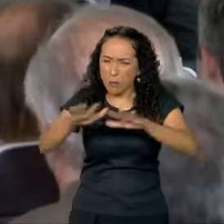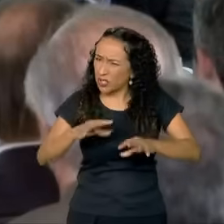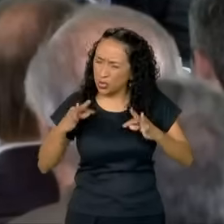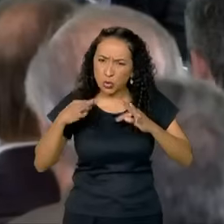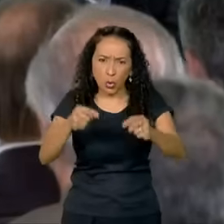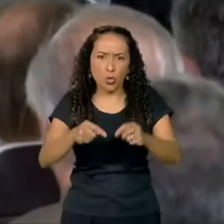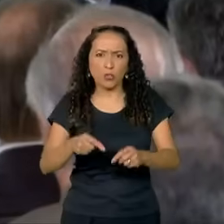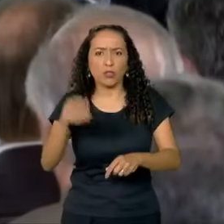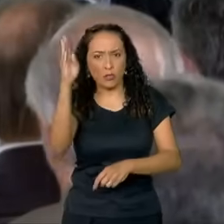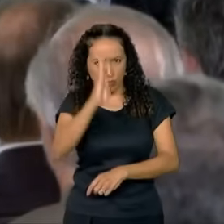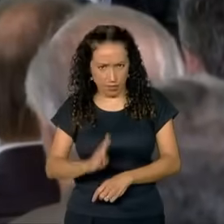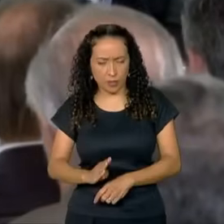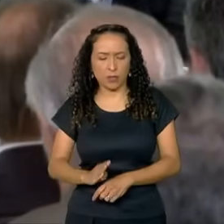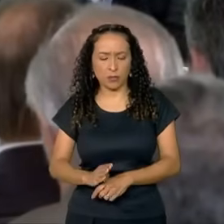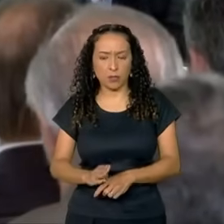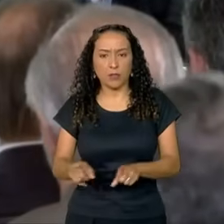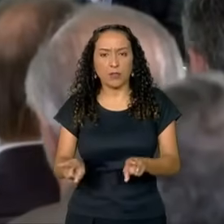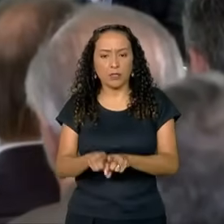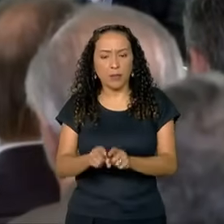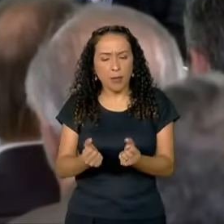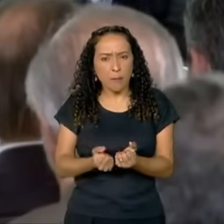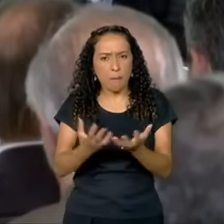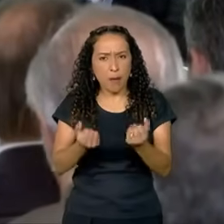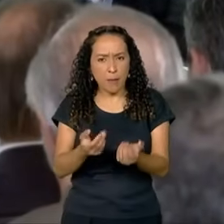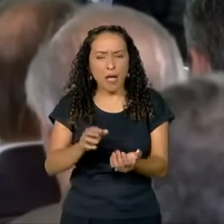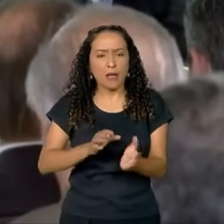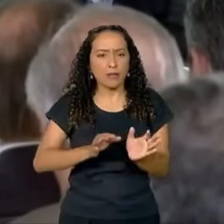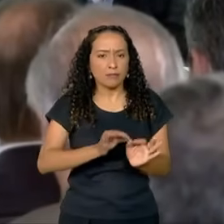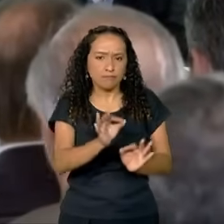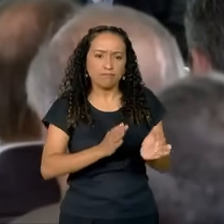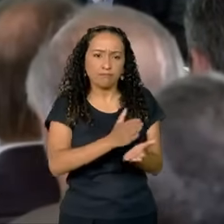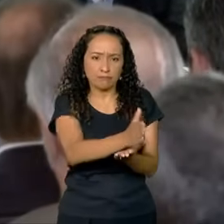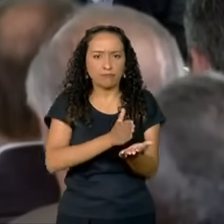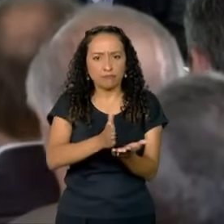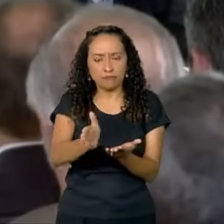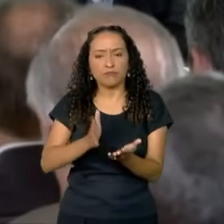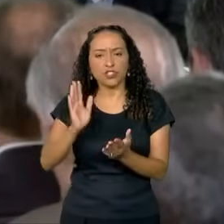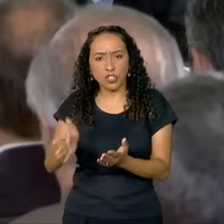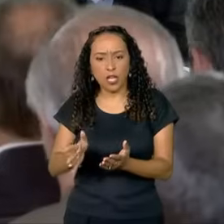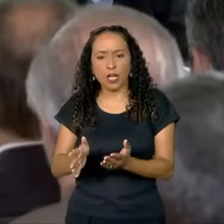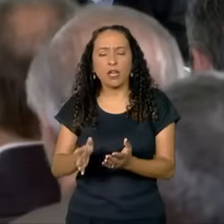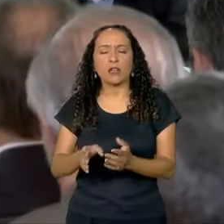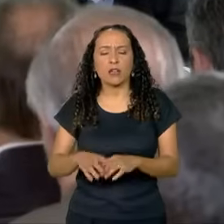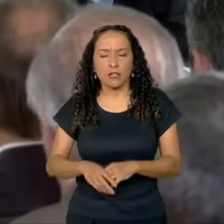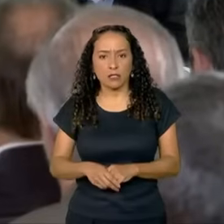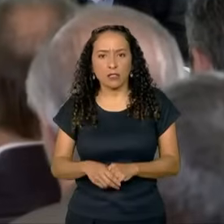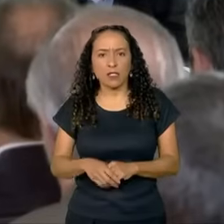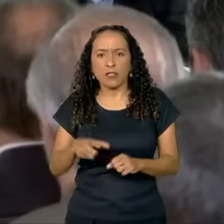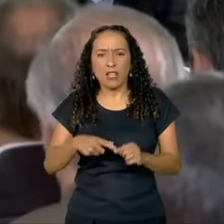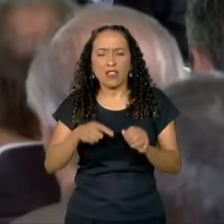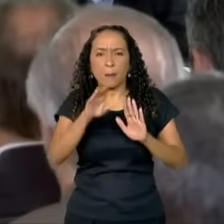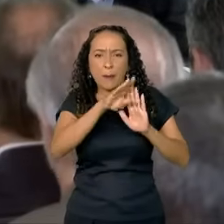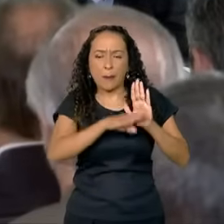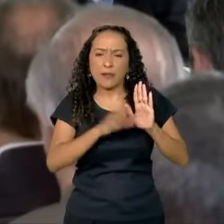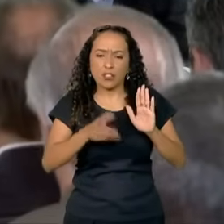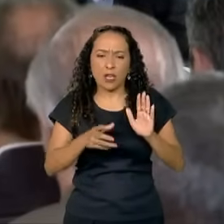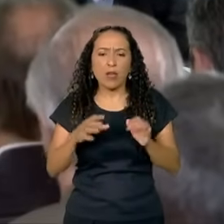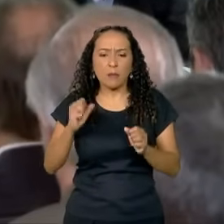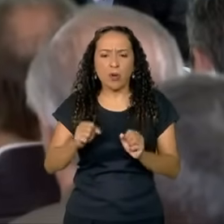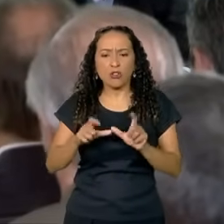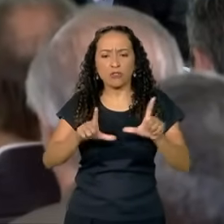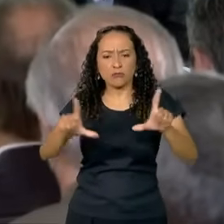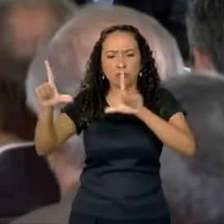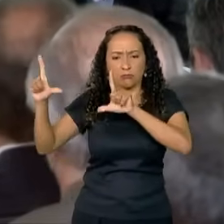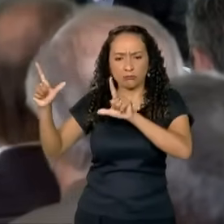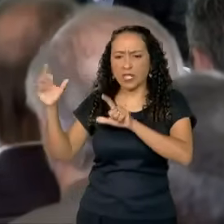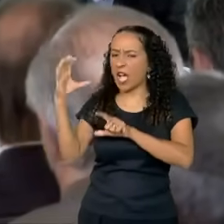Né? As demandas estão encaminhadas, eu não vou passar por todas elas aqui. A gente tem, pode passar mais rapidamente aqui, poeira